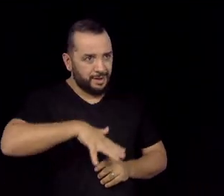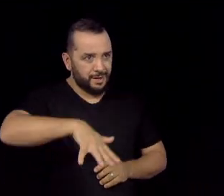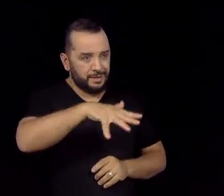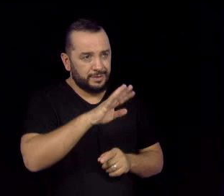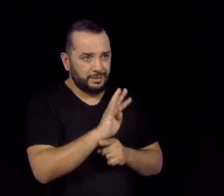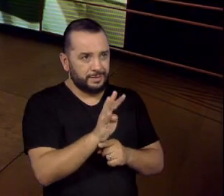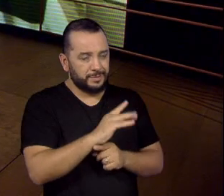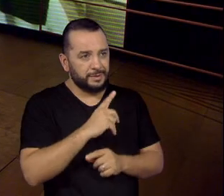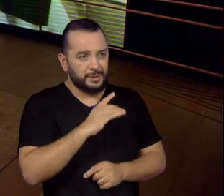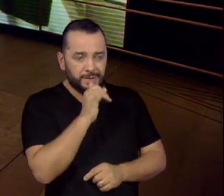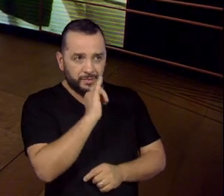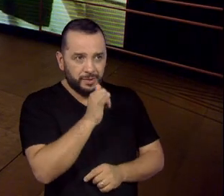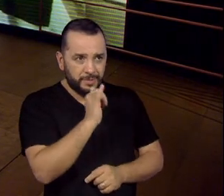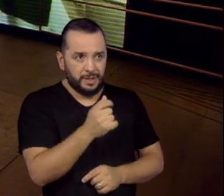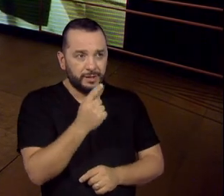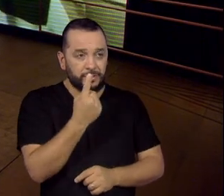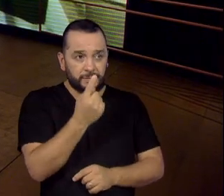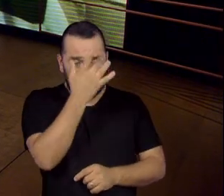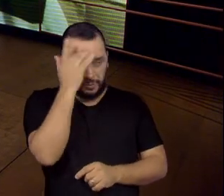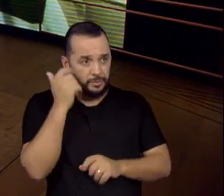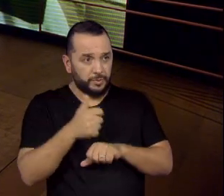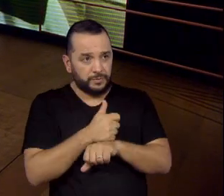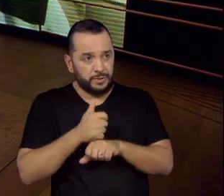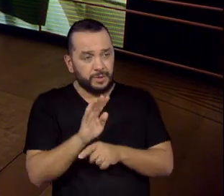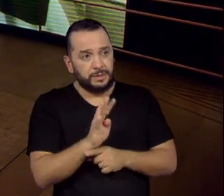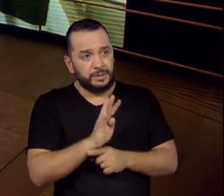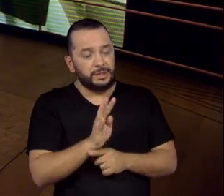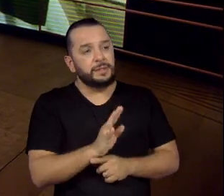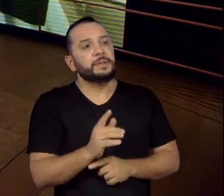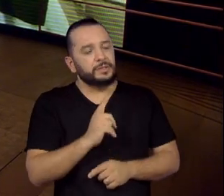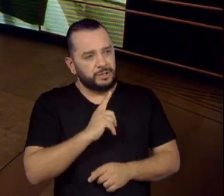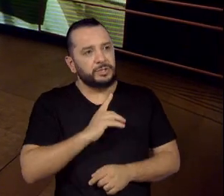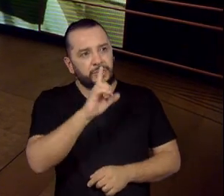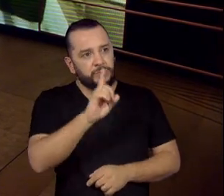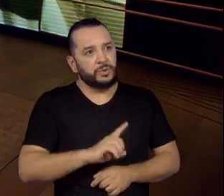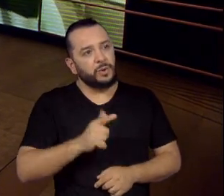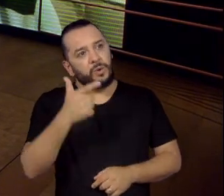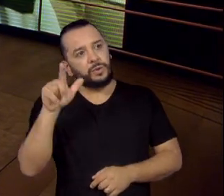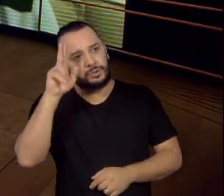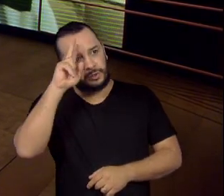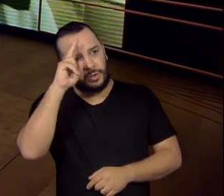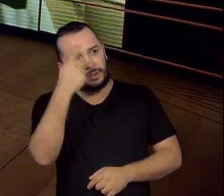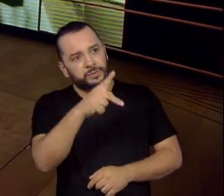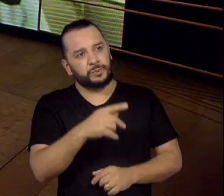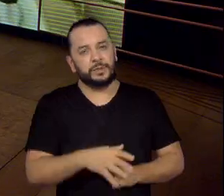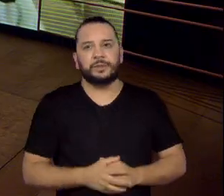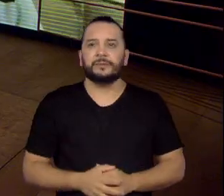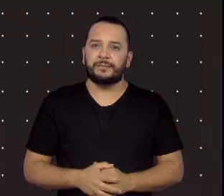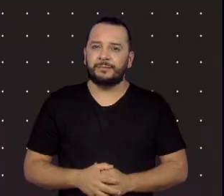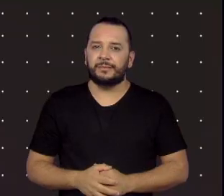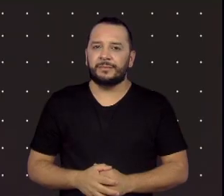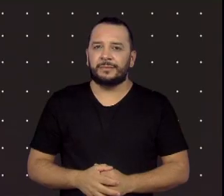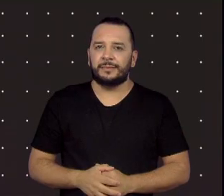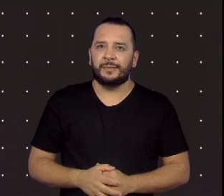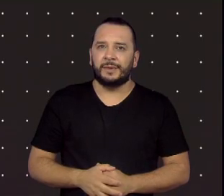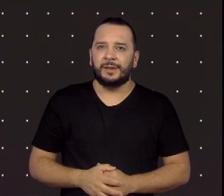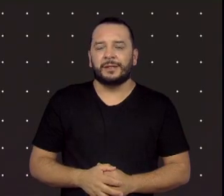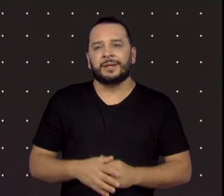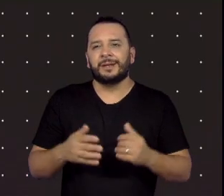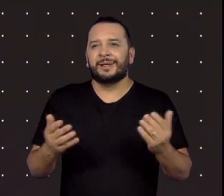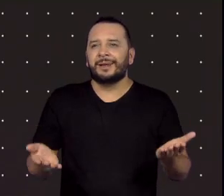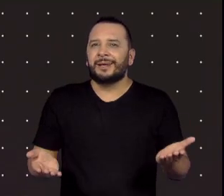gente tem um depoimento de mais um cineasta que dirigiu uma outra história sua. Vamos lá.